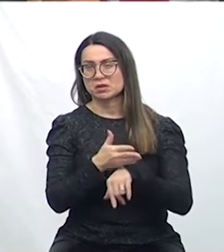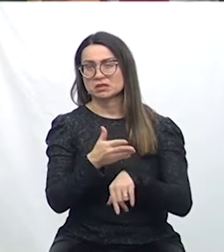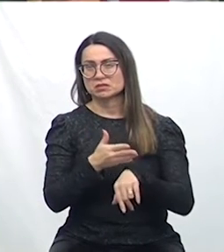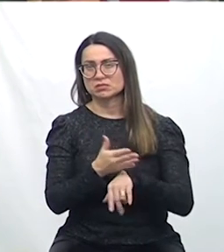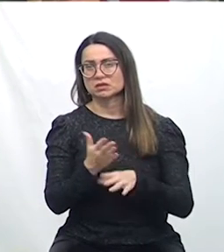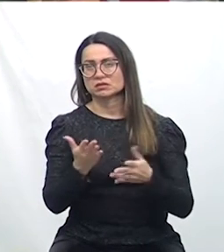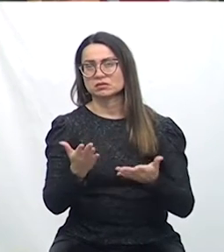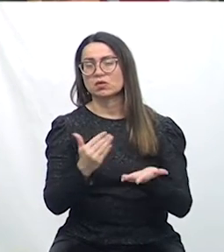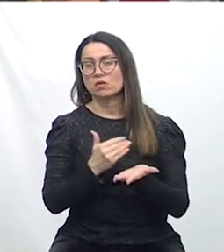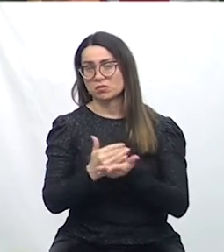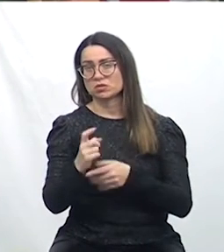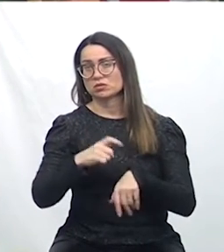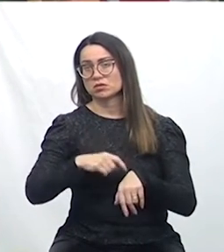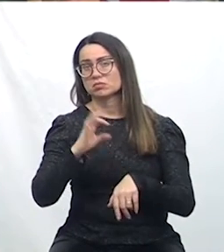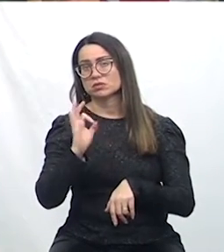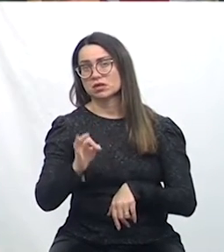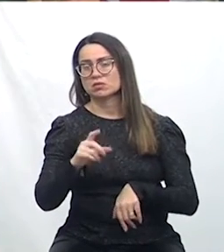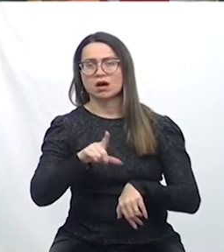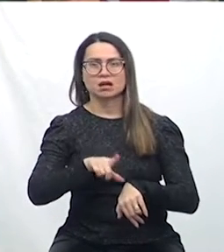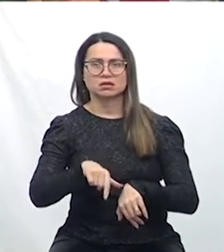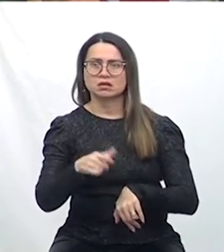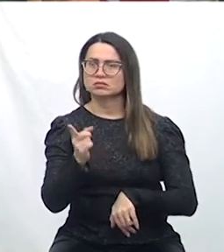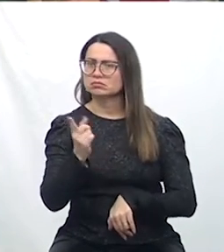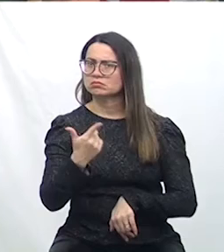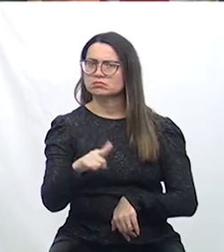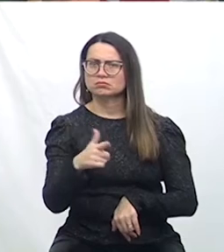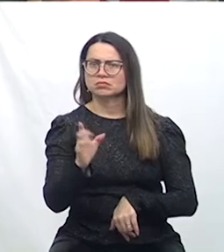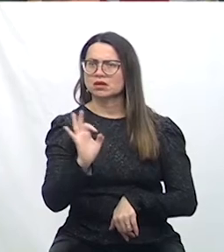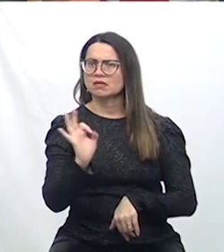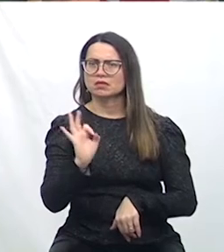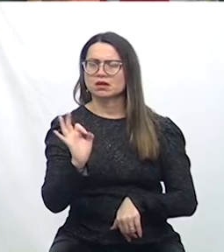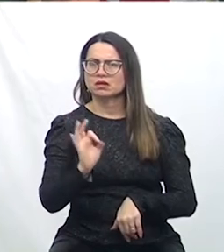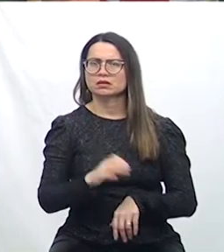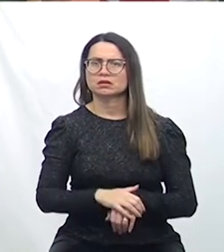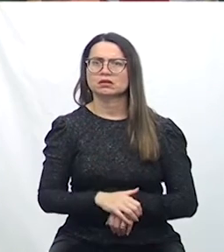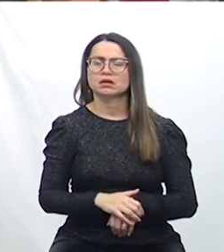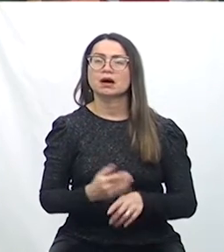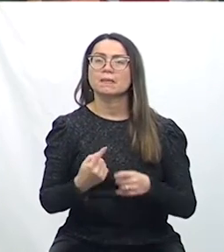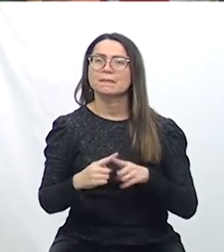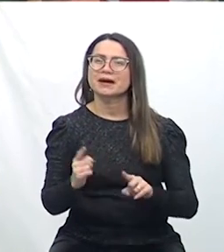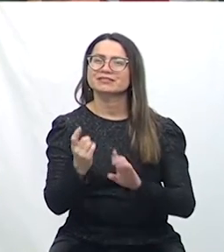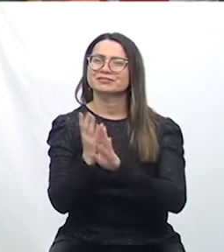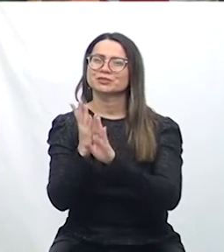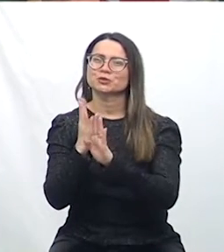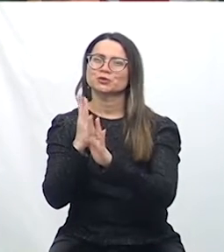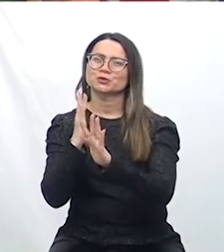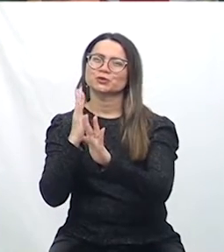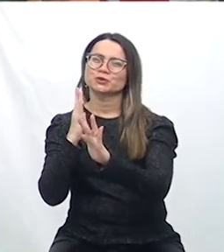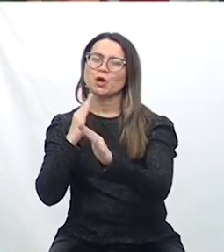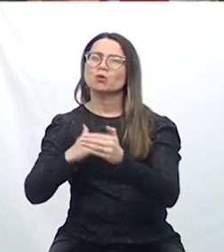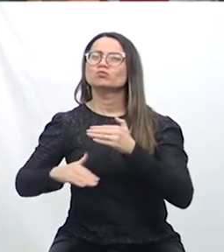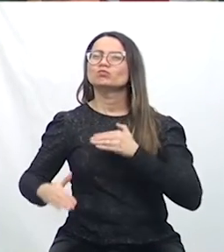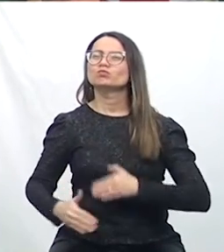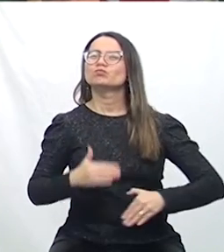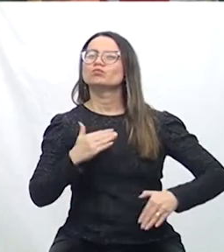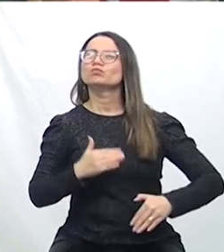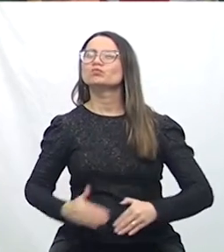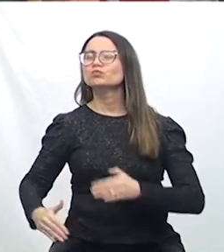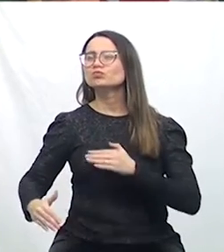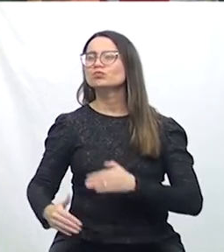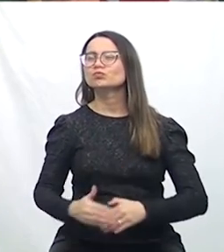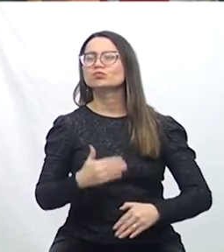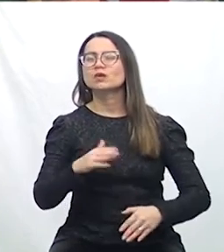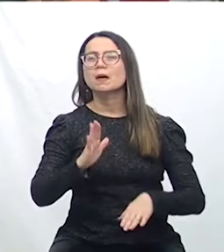atraso no início do desfile, mas foi um desfile com mais de 90 instituições,